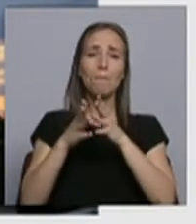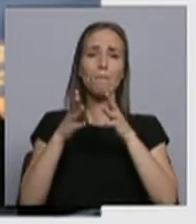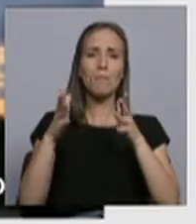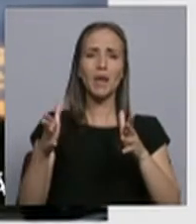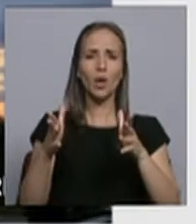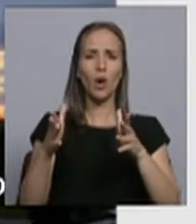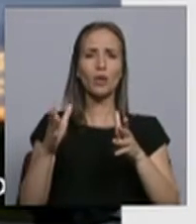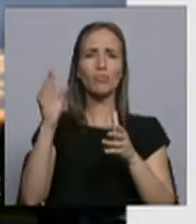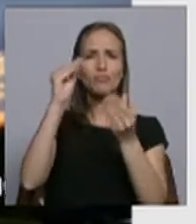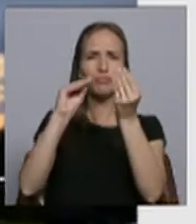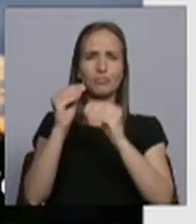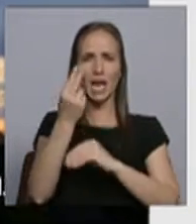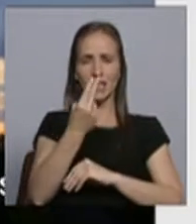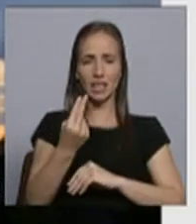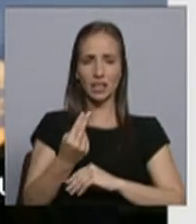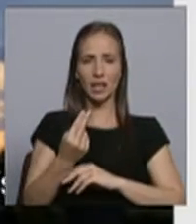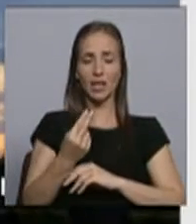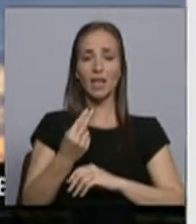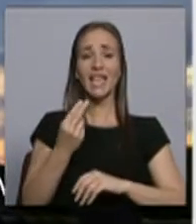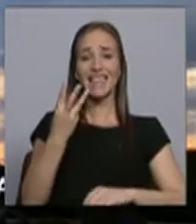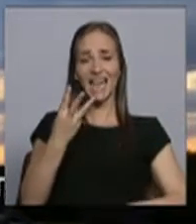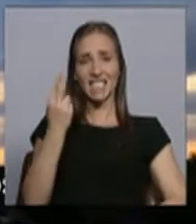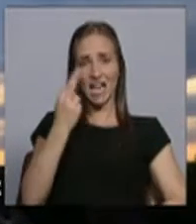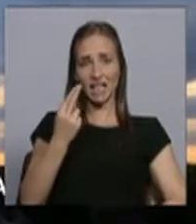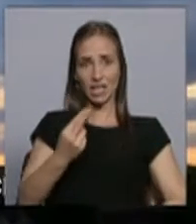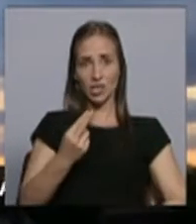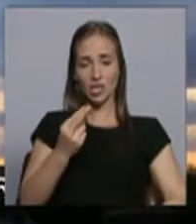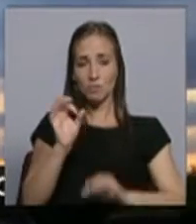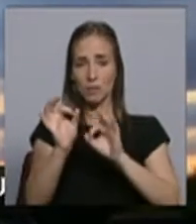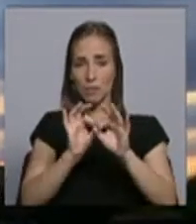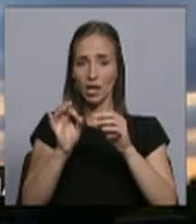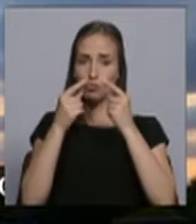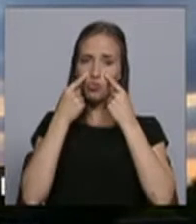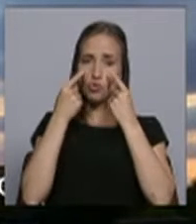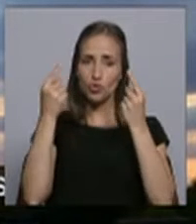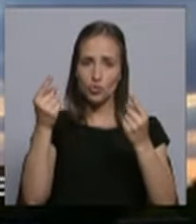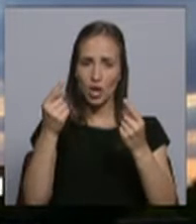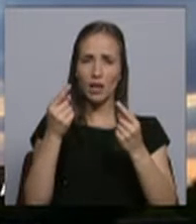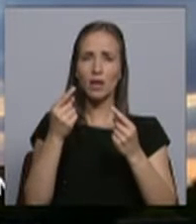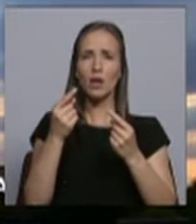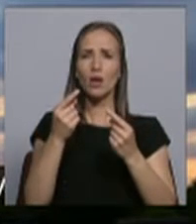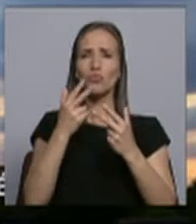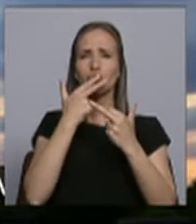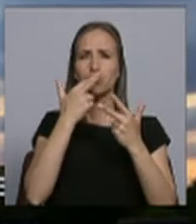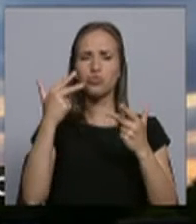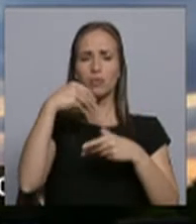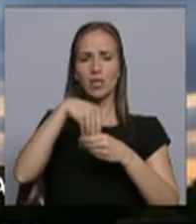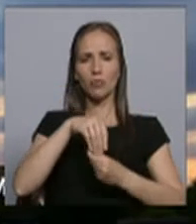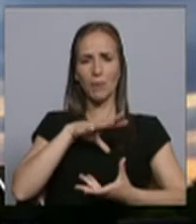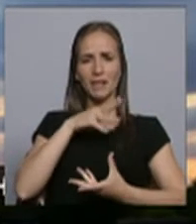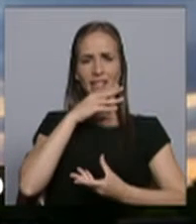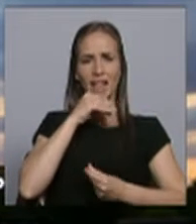artística que foi desenhada por 3 artistas e que pretende mostrar a importância da biodiversidade na Terra. Olha,